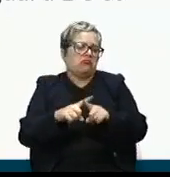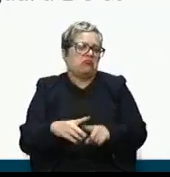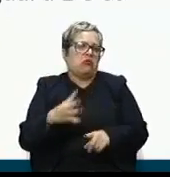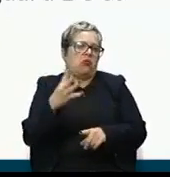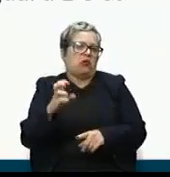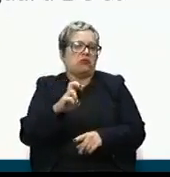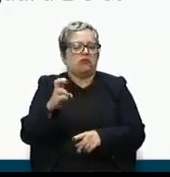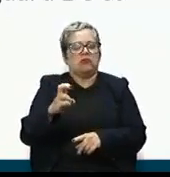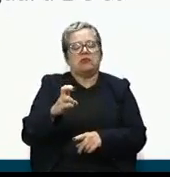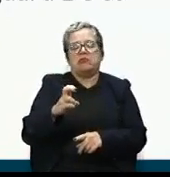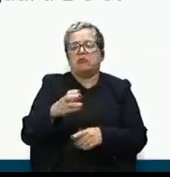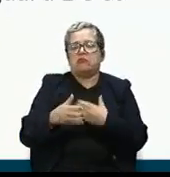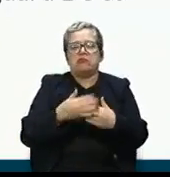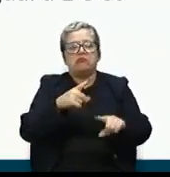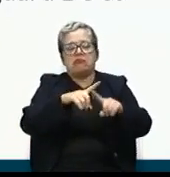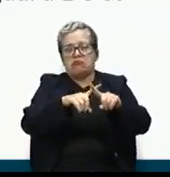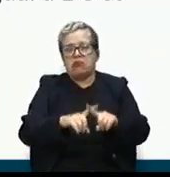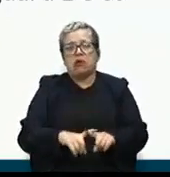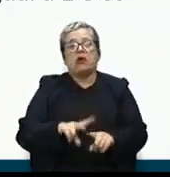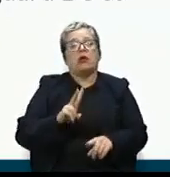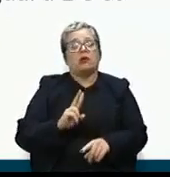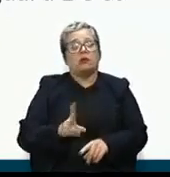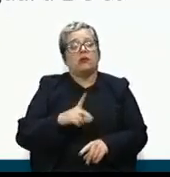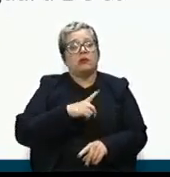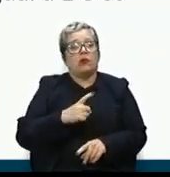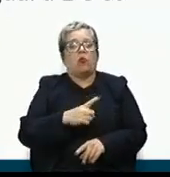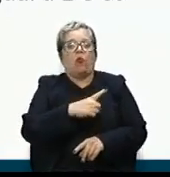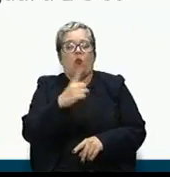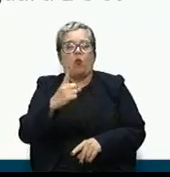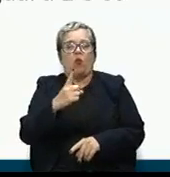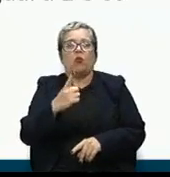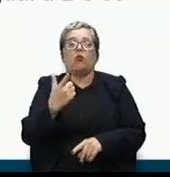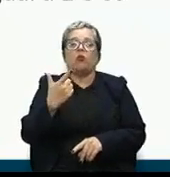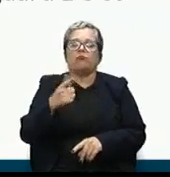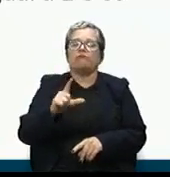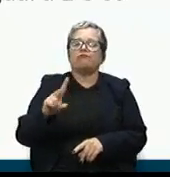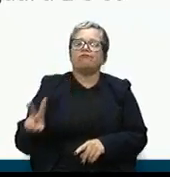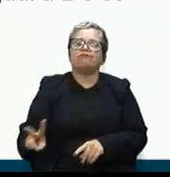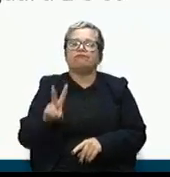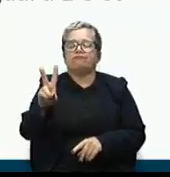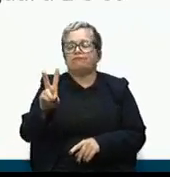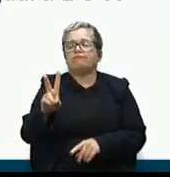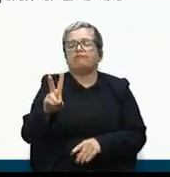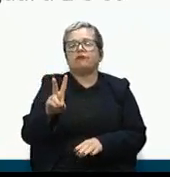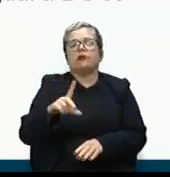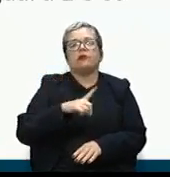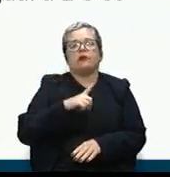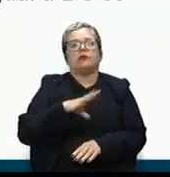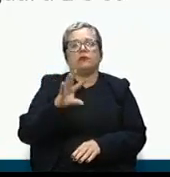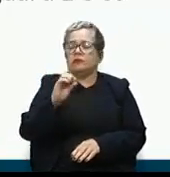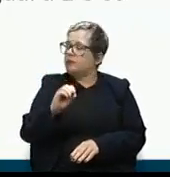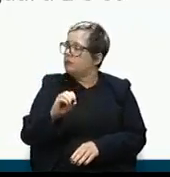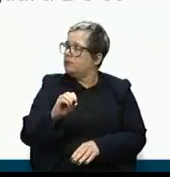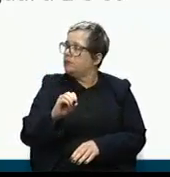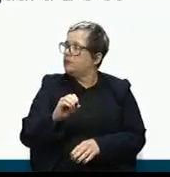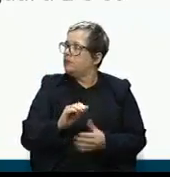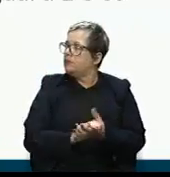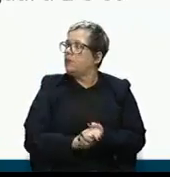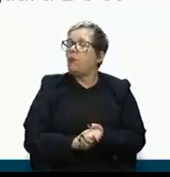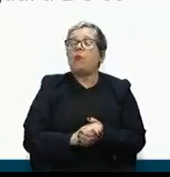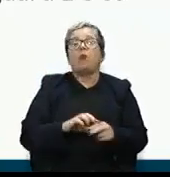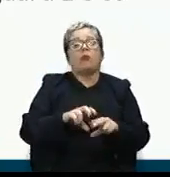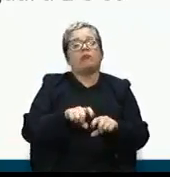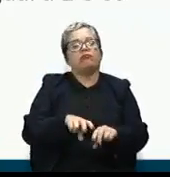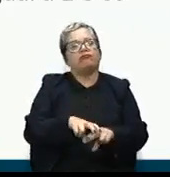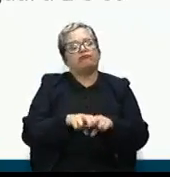5 por 5, a diagonal principal sempre vai ser composta de 1 e todos os valores restantes compostos por 0. Então, esse é o